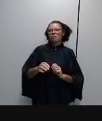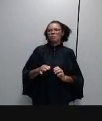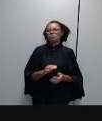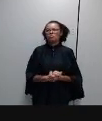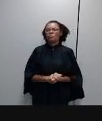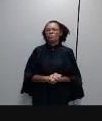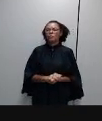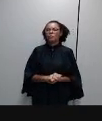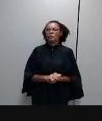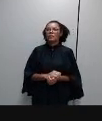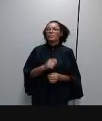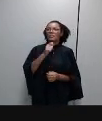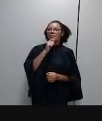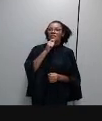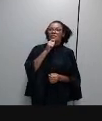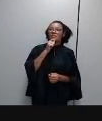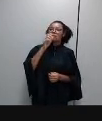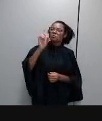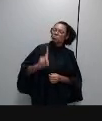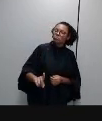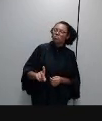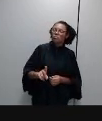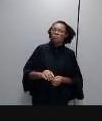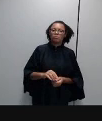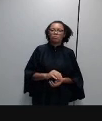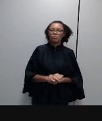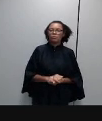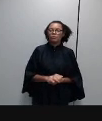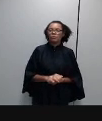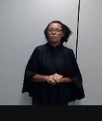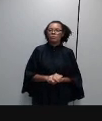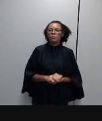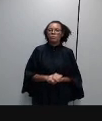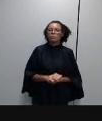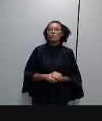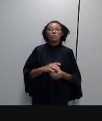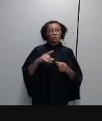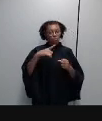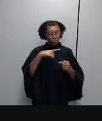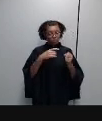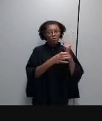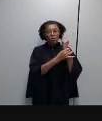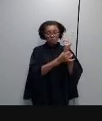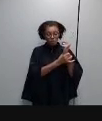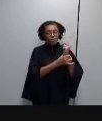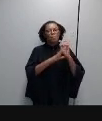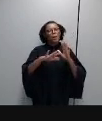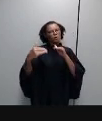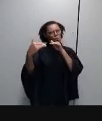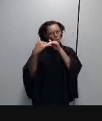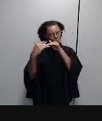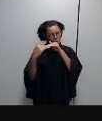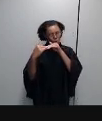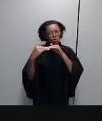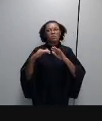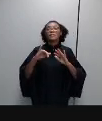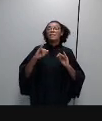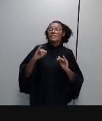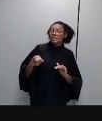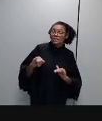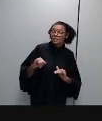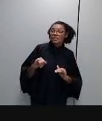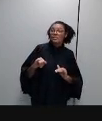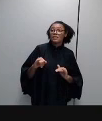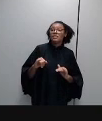sem o direito de obter a garantia Mas concordo que os exequentes diz é já na